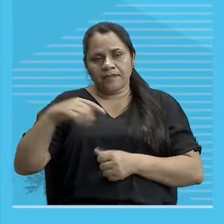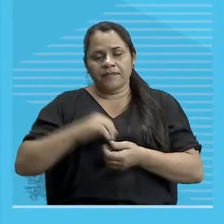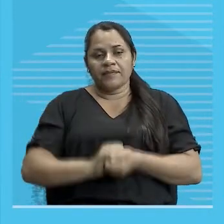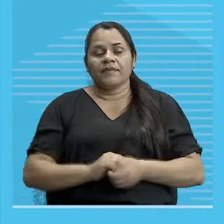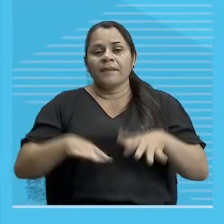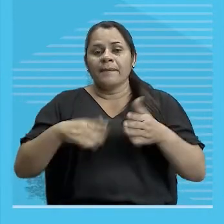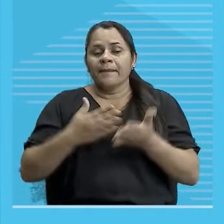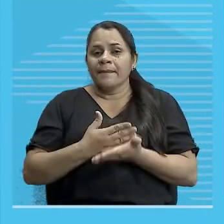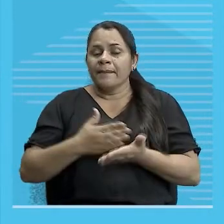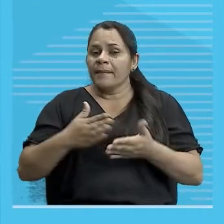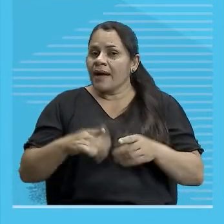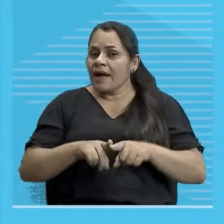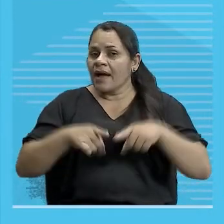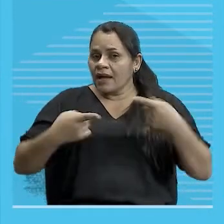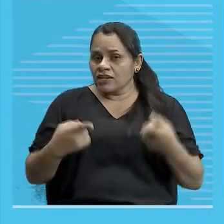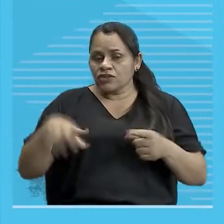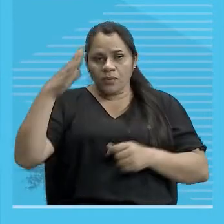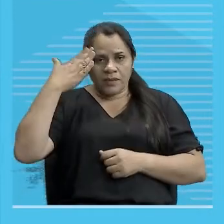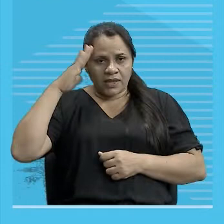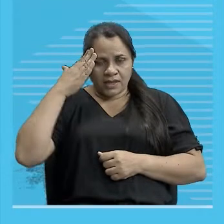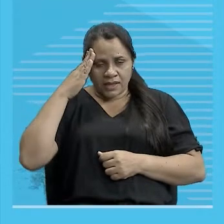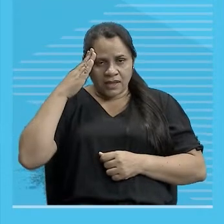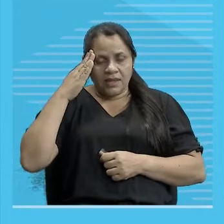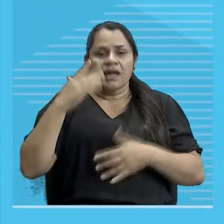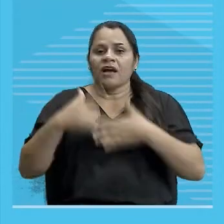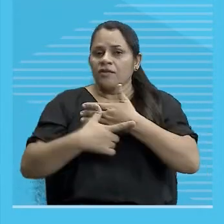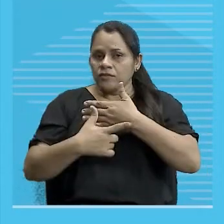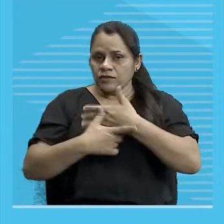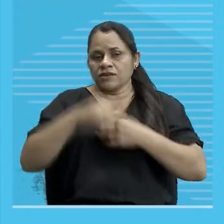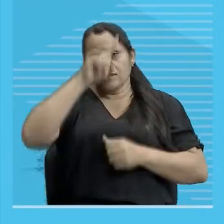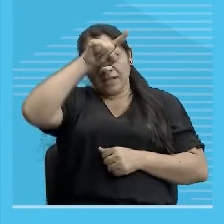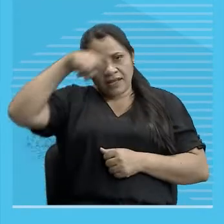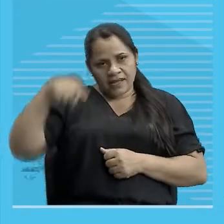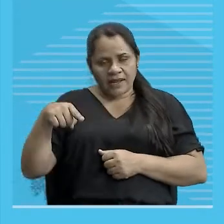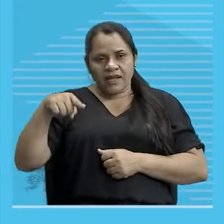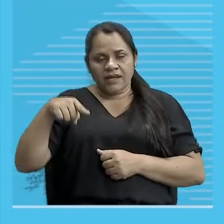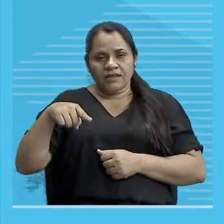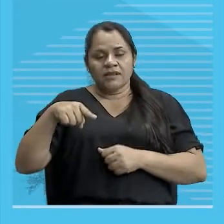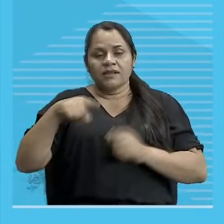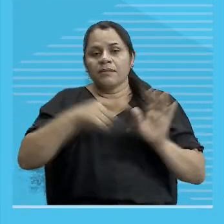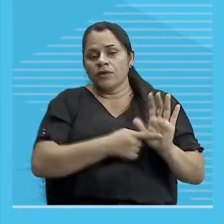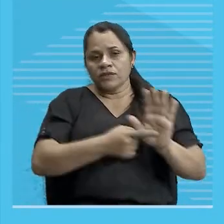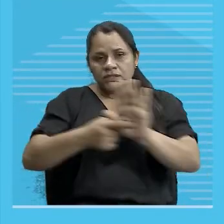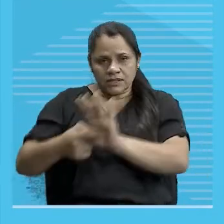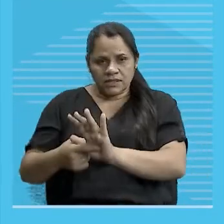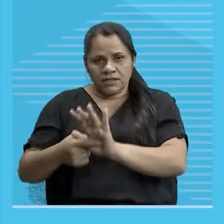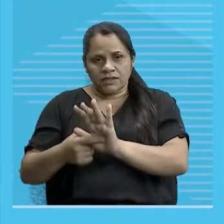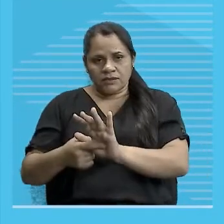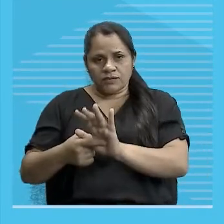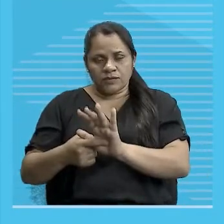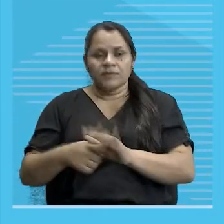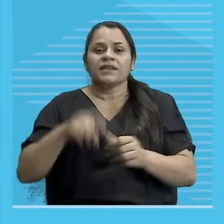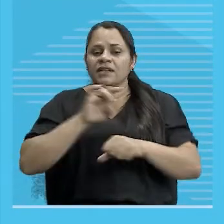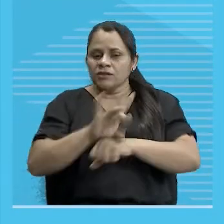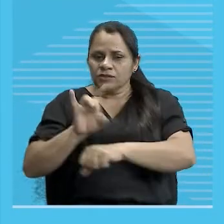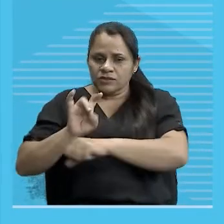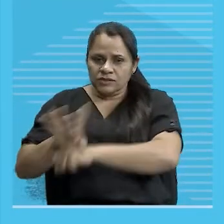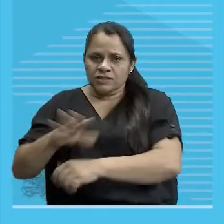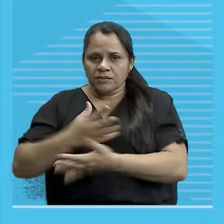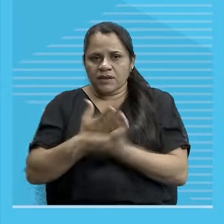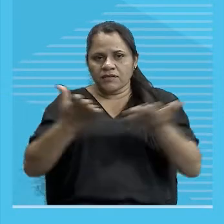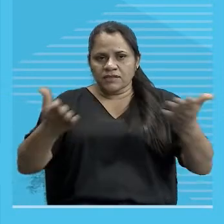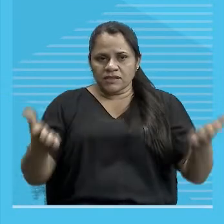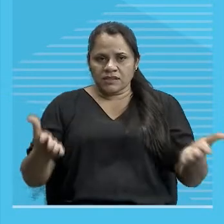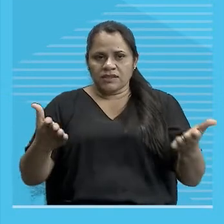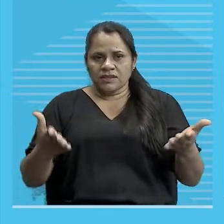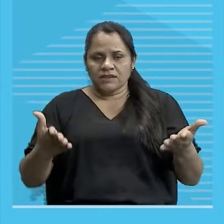compreender mais sobre esse fenômeno hoje, dando aí super dicas para vocês, tá bom? Queridos estudantes da EJA-CES, sobre o